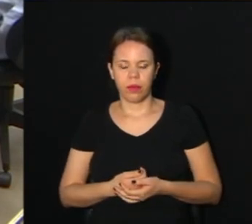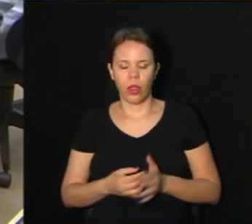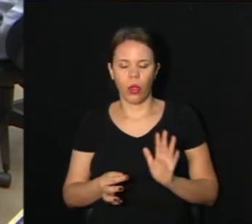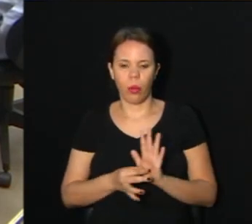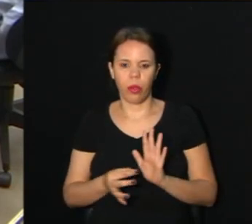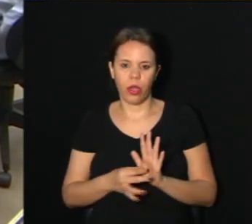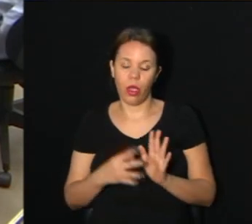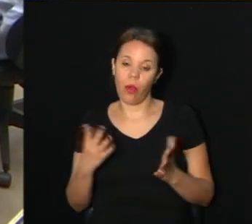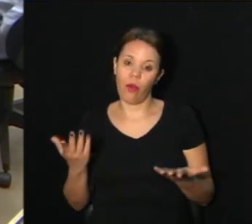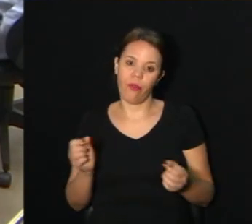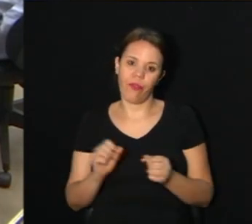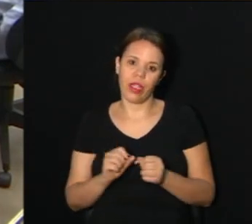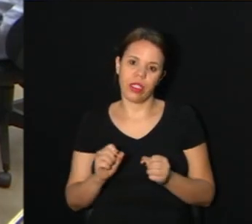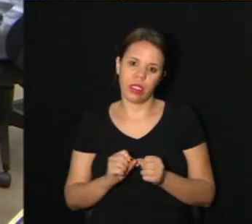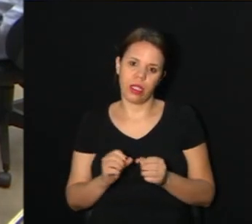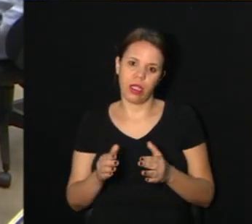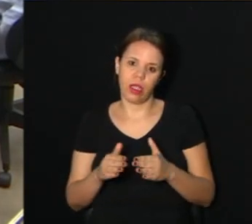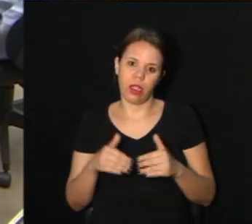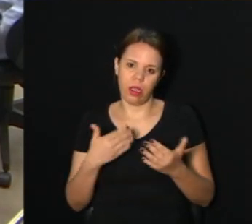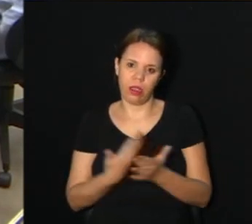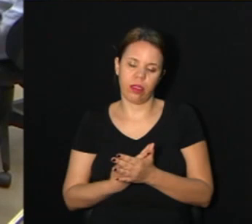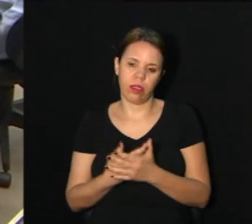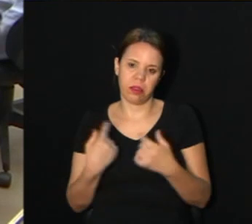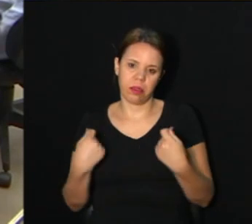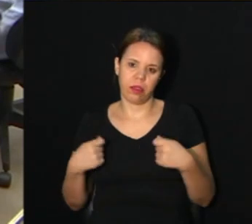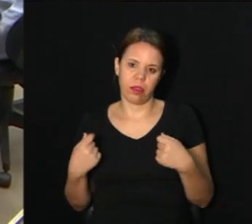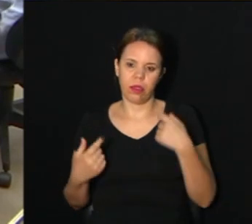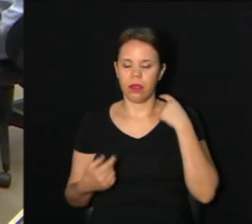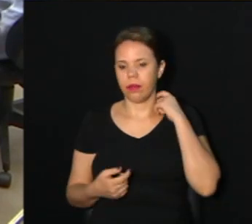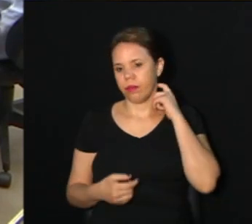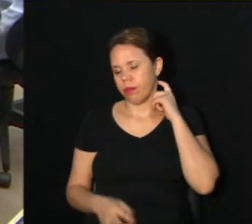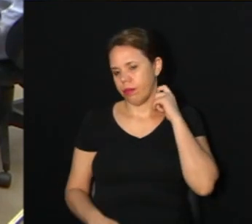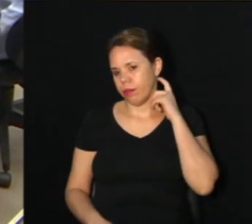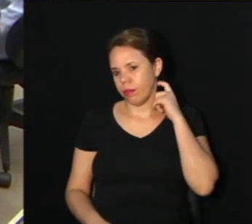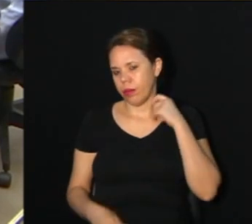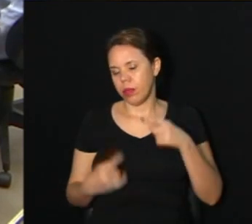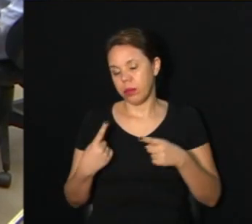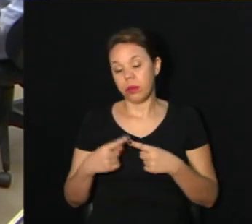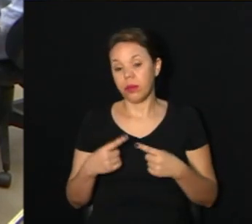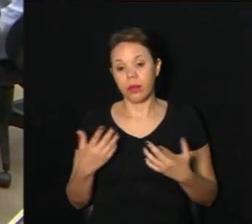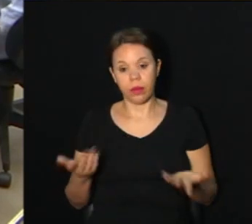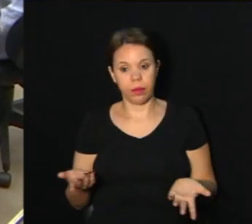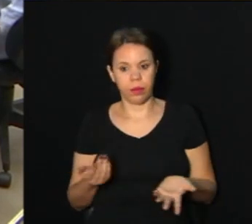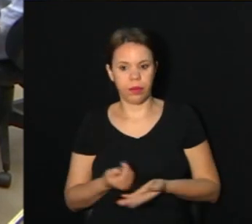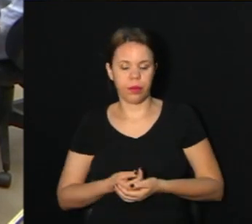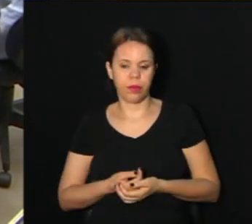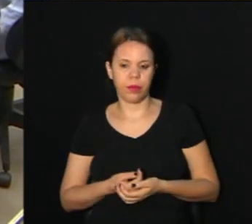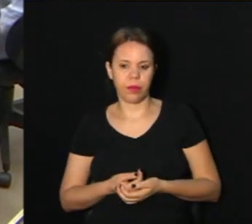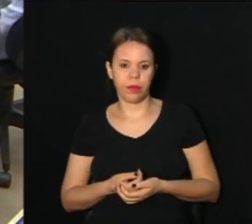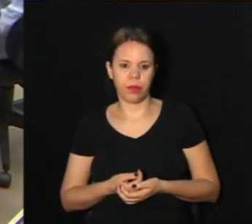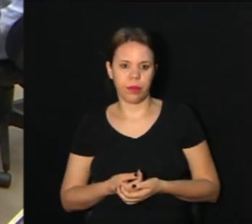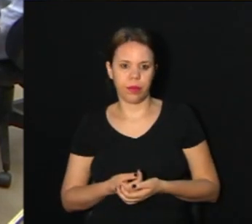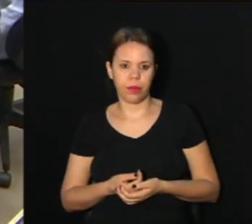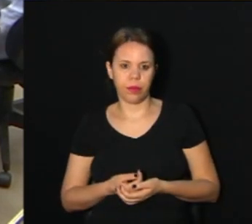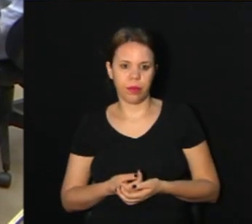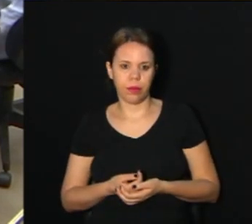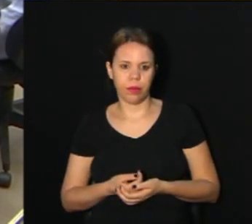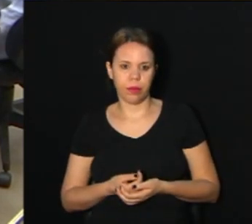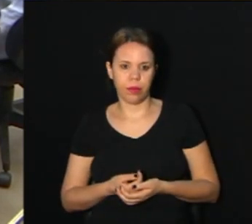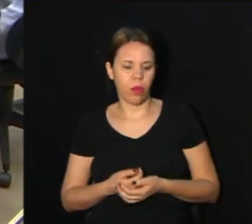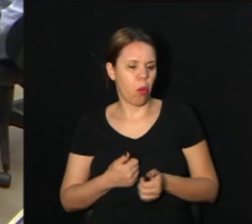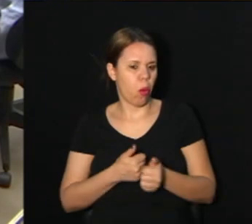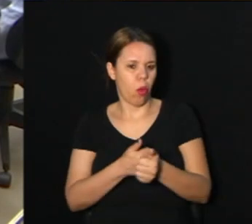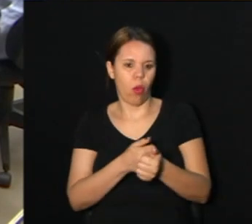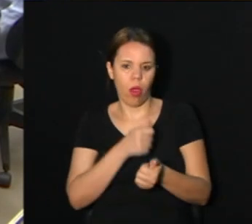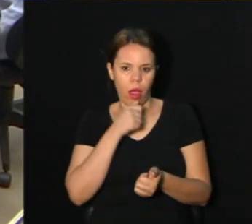opinar ou fazer algumas emendas que forem necessárias. Porque eu estive de licença, não acompanhei